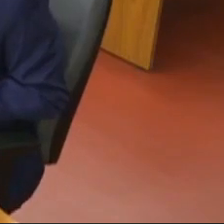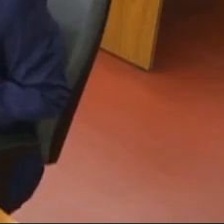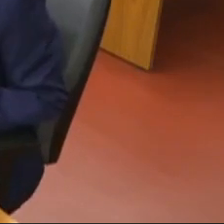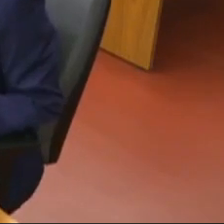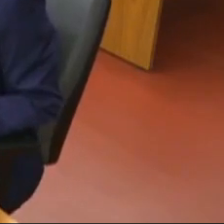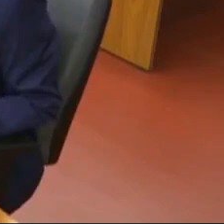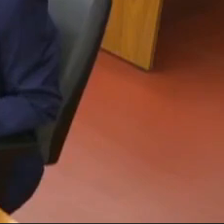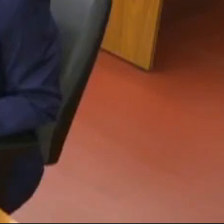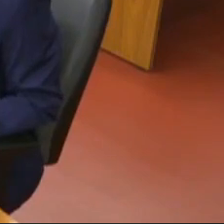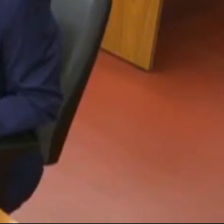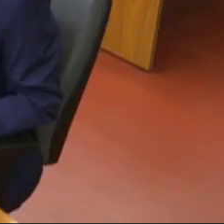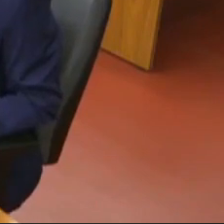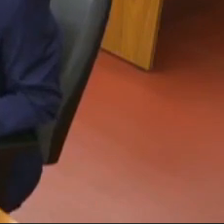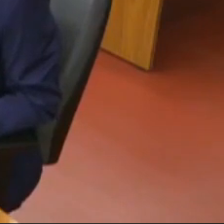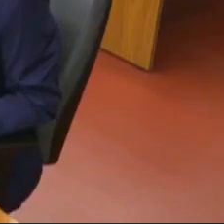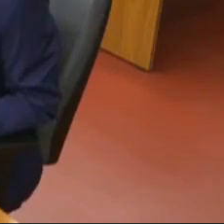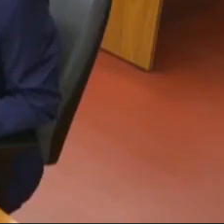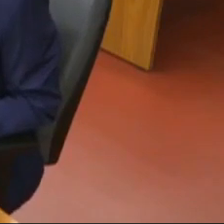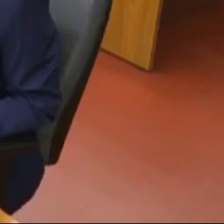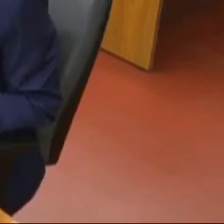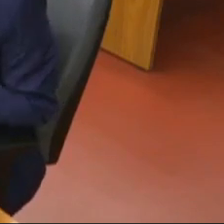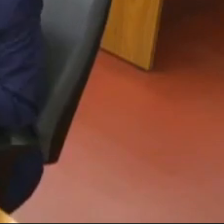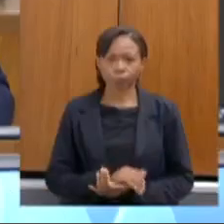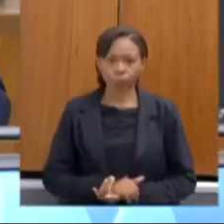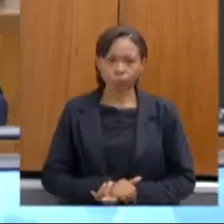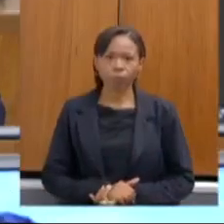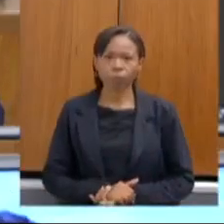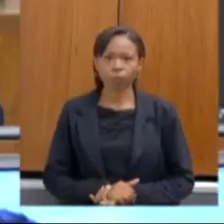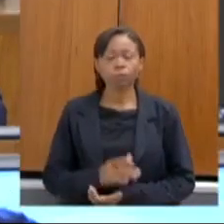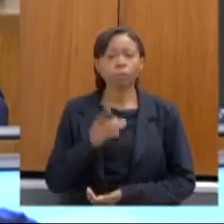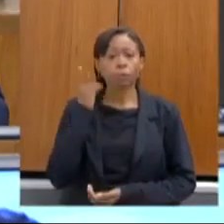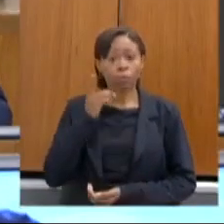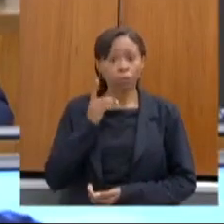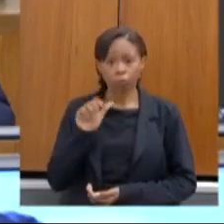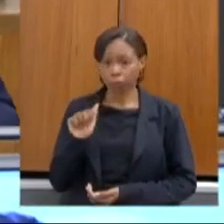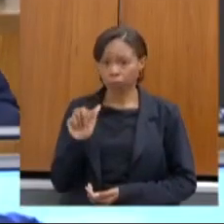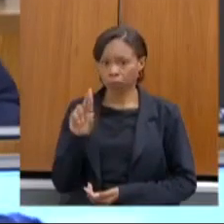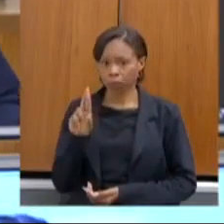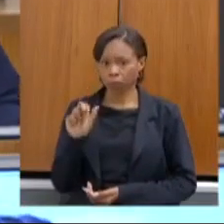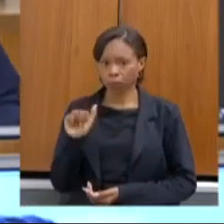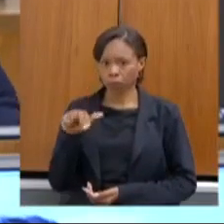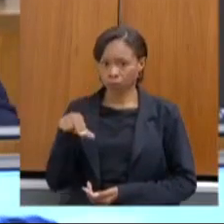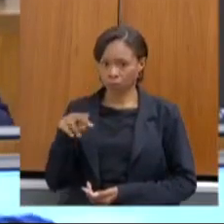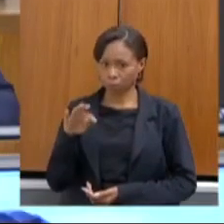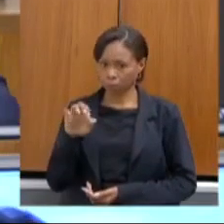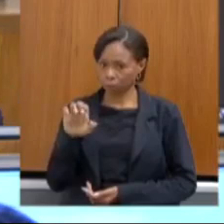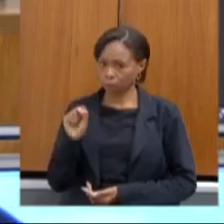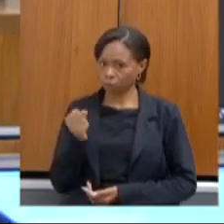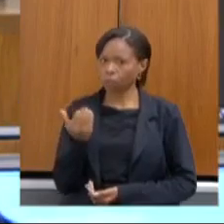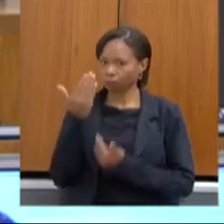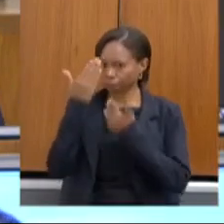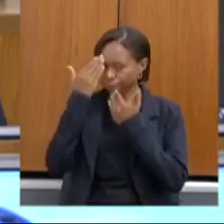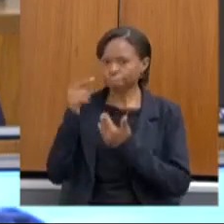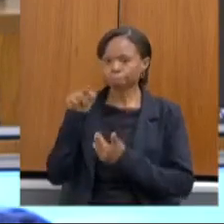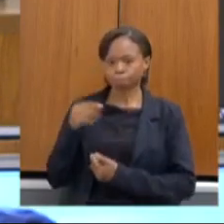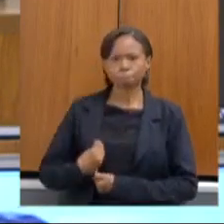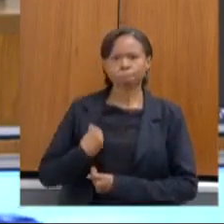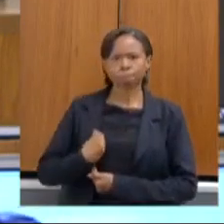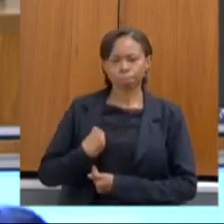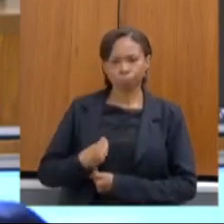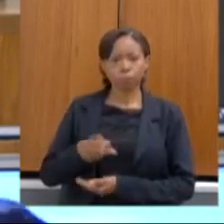pó Deputado Arantes e de agradecer também pela sua presença